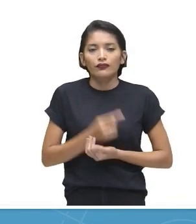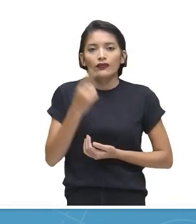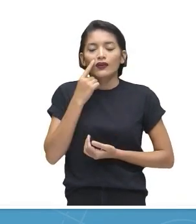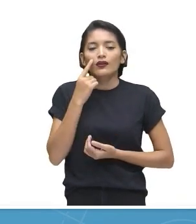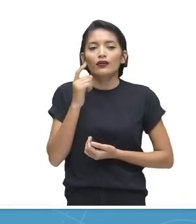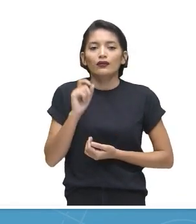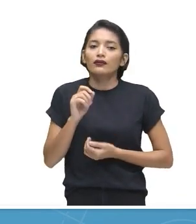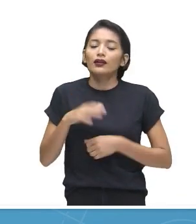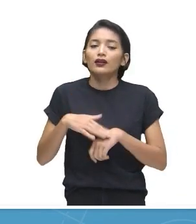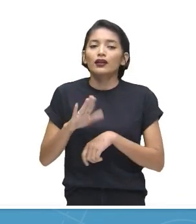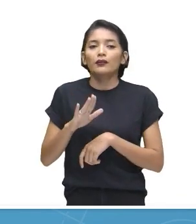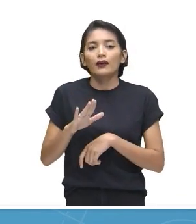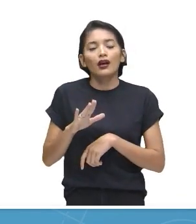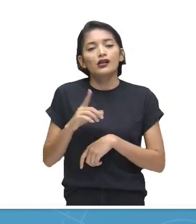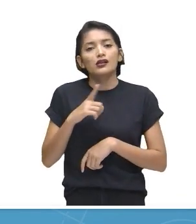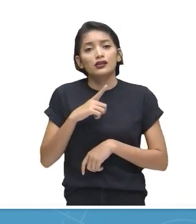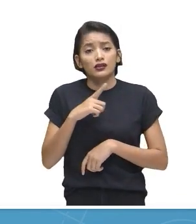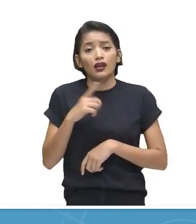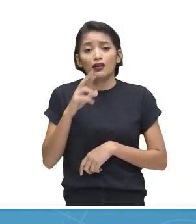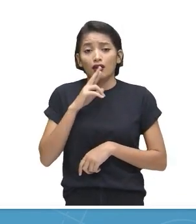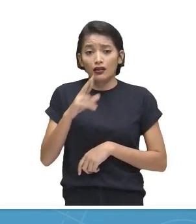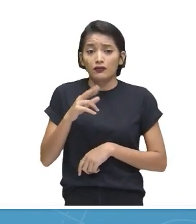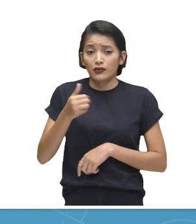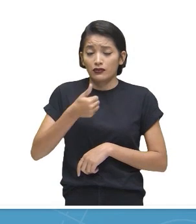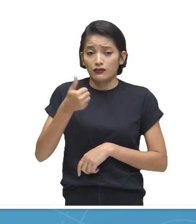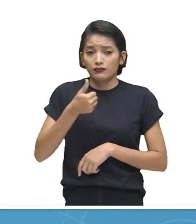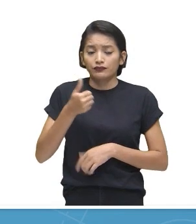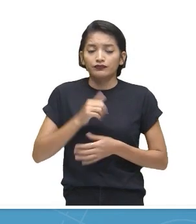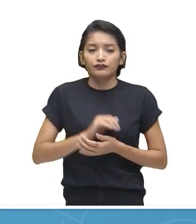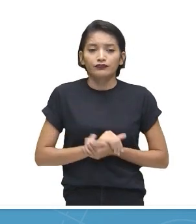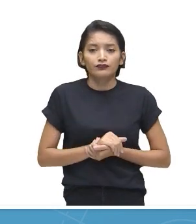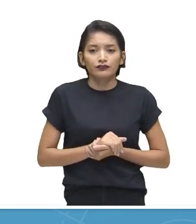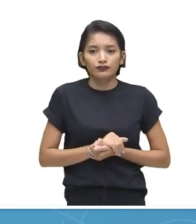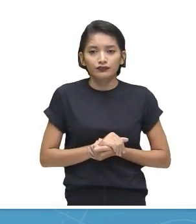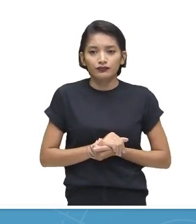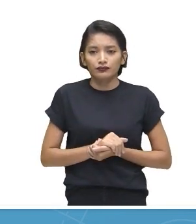mais temos, se nós temos mais alguma resposta da primeira questão.